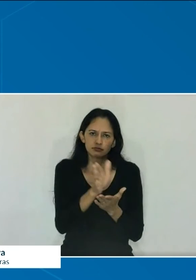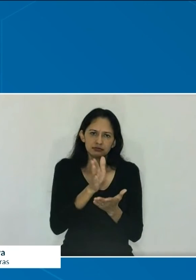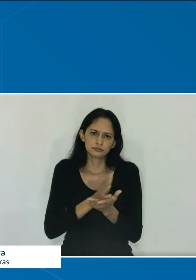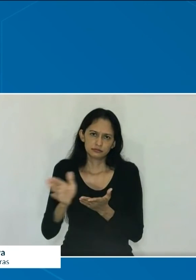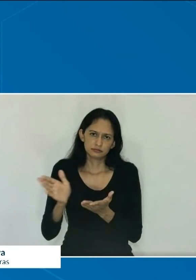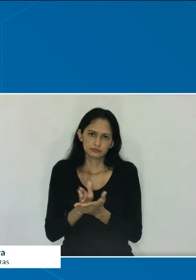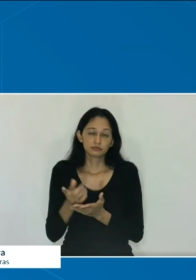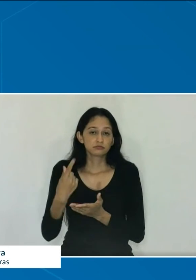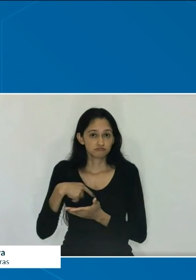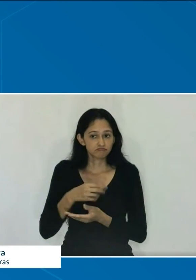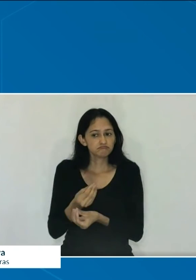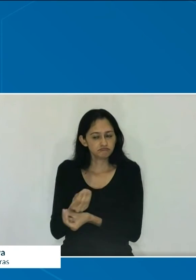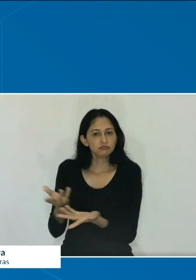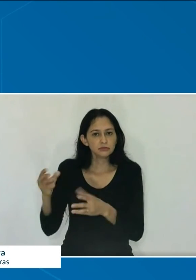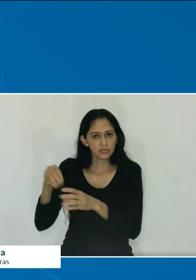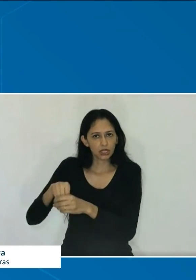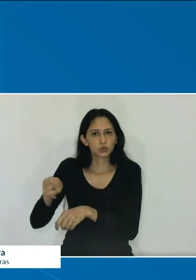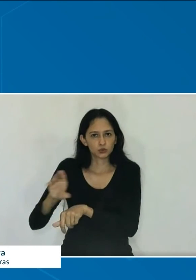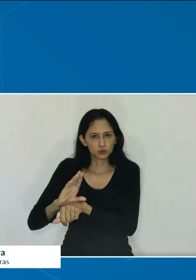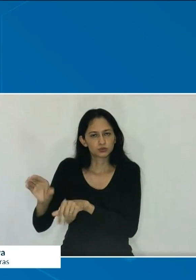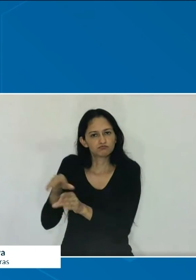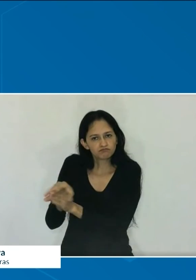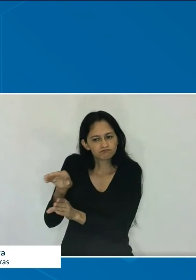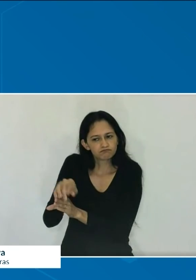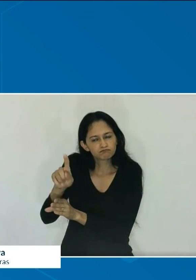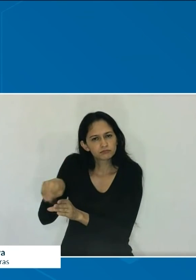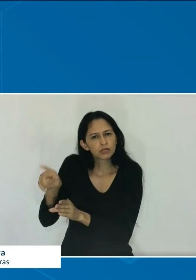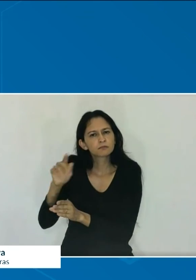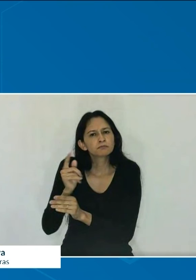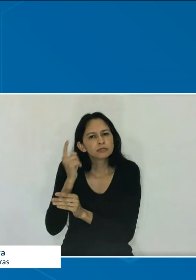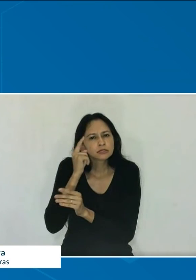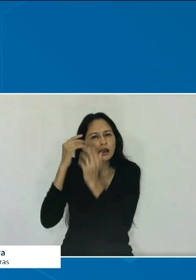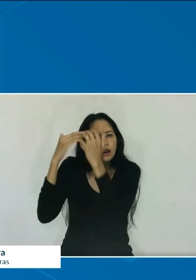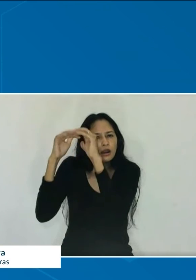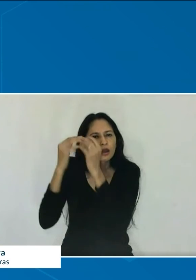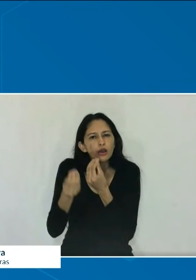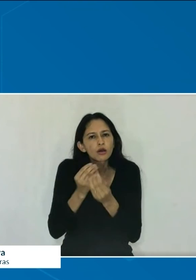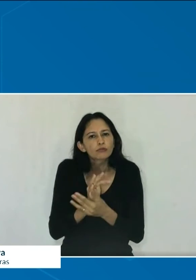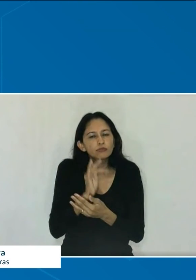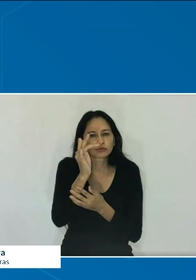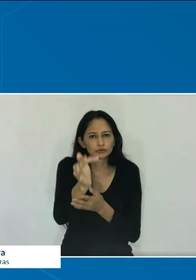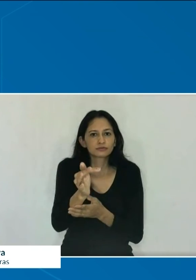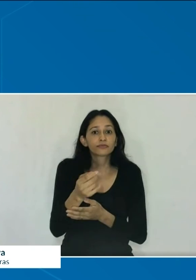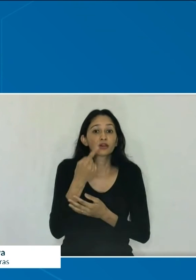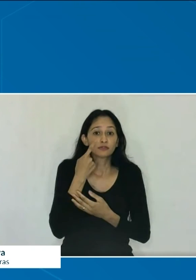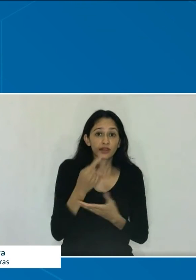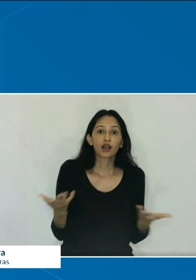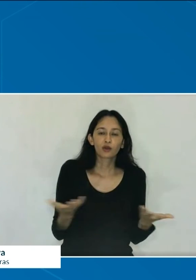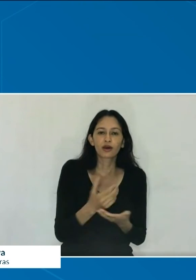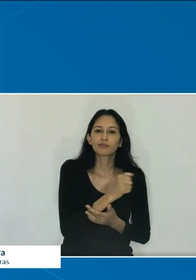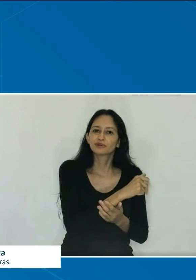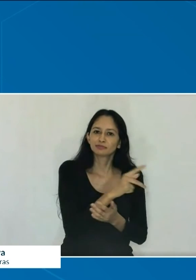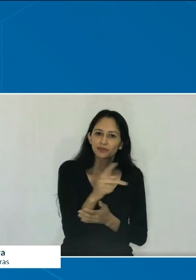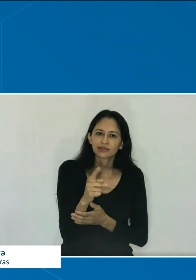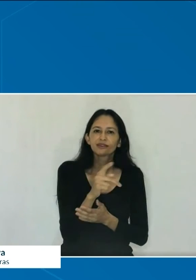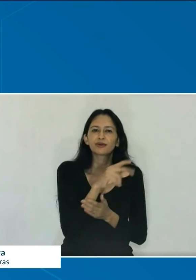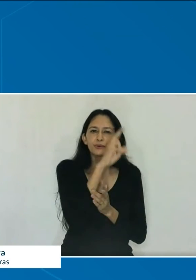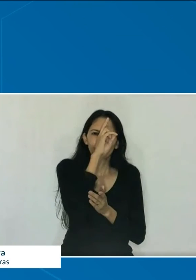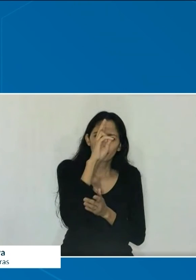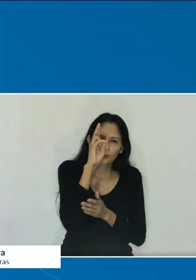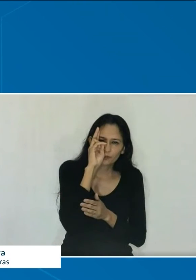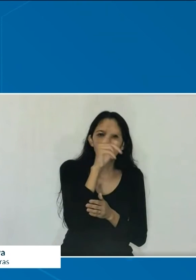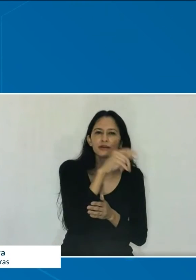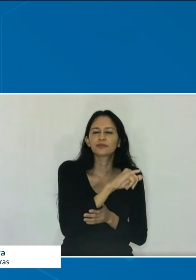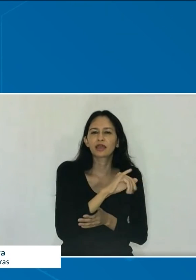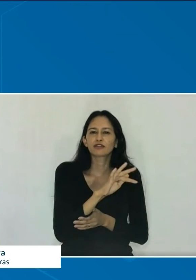vê aí hoje, por exemplo, aplicativos que foram gerados, como esses aplicativos de delivery, que são basicamente transporte. A gente